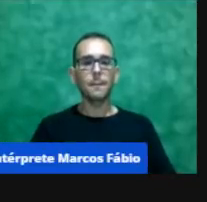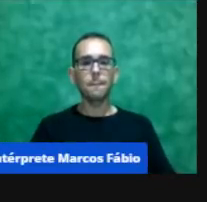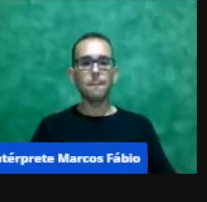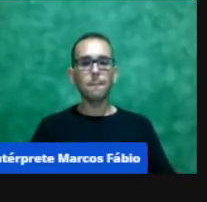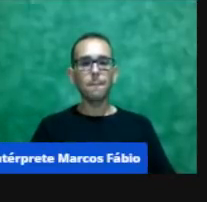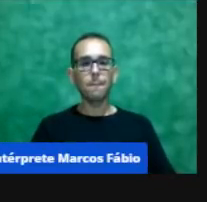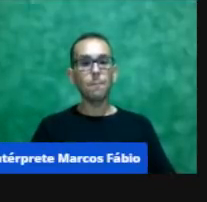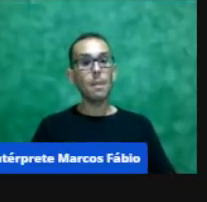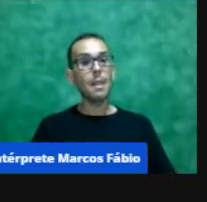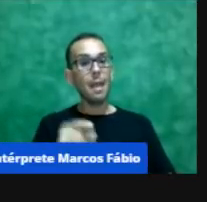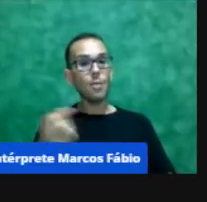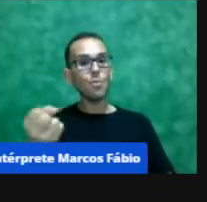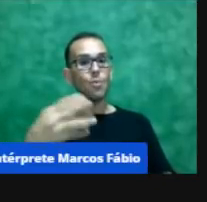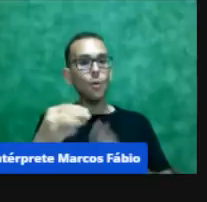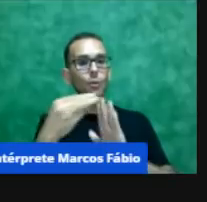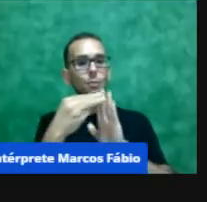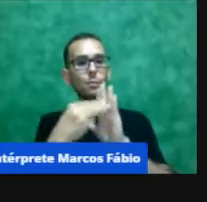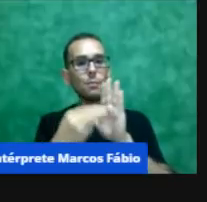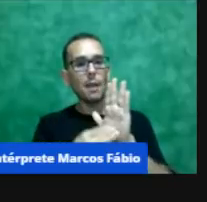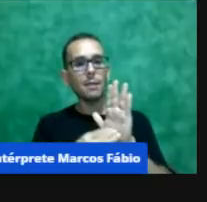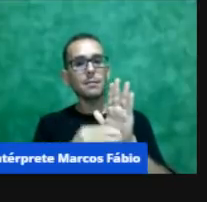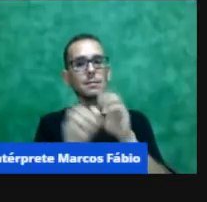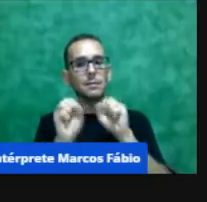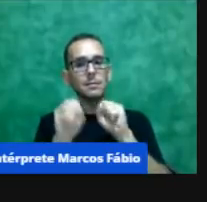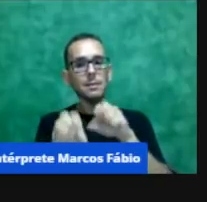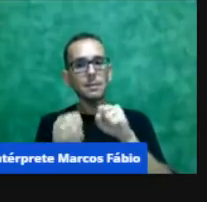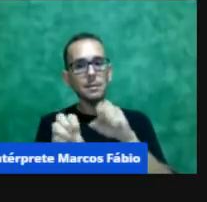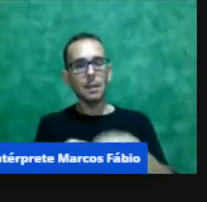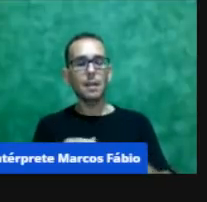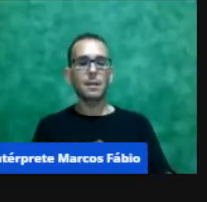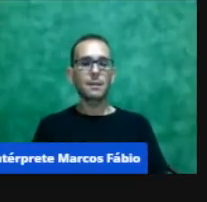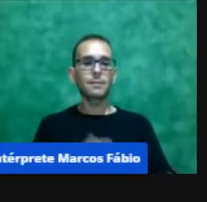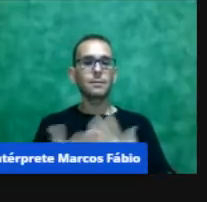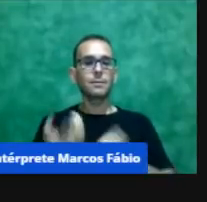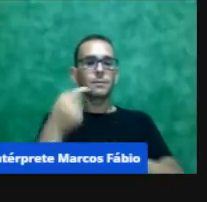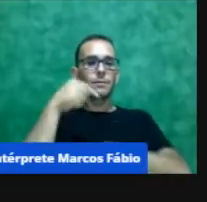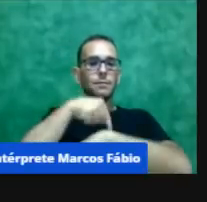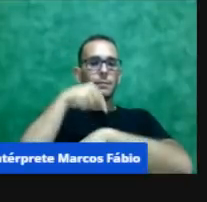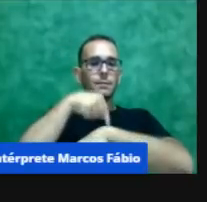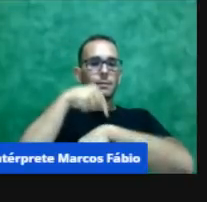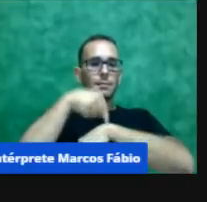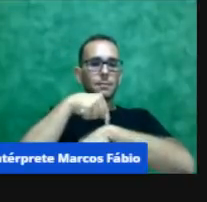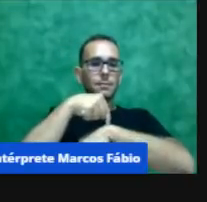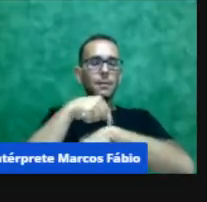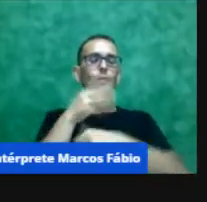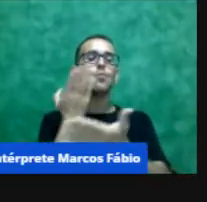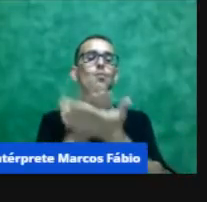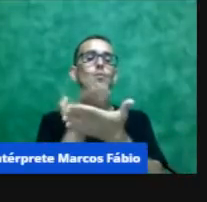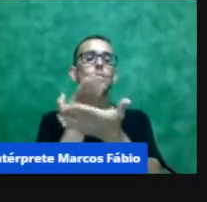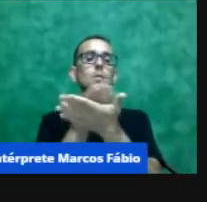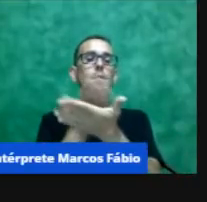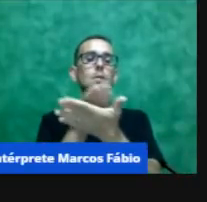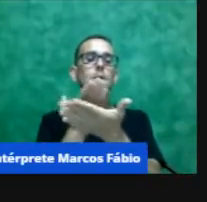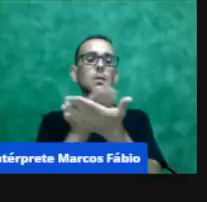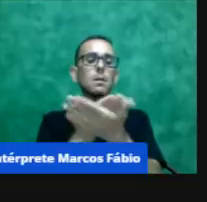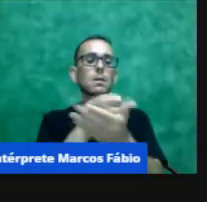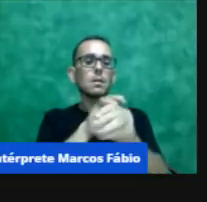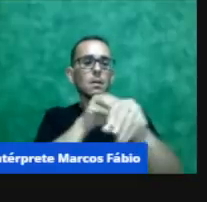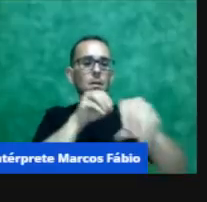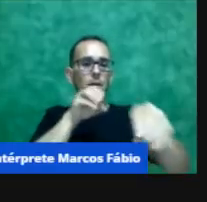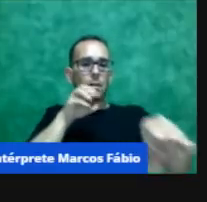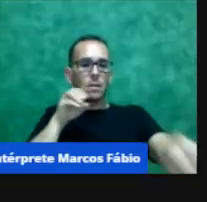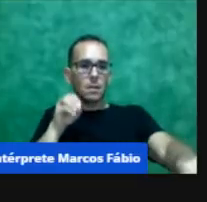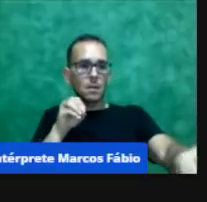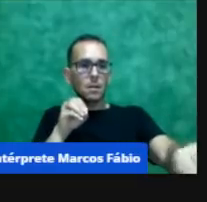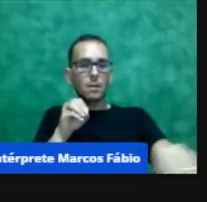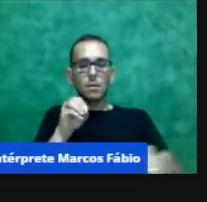É um novo método de ensinar. Neste momento, com as aulas remotas, onde